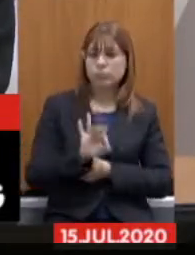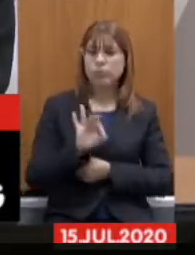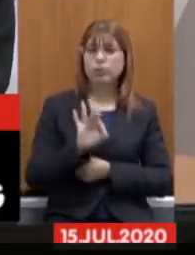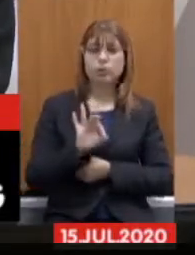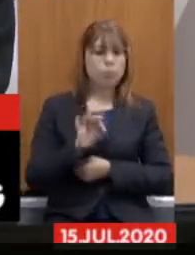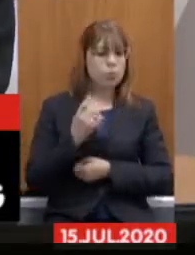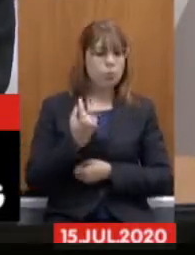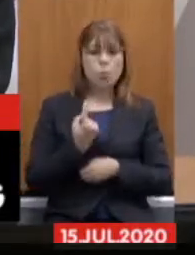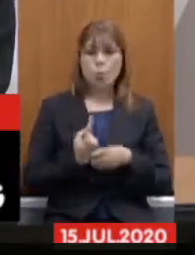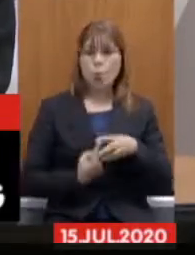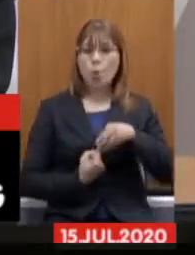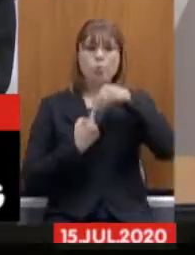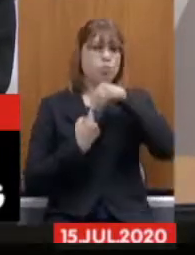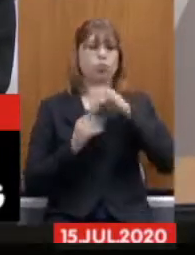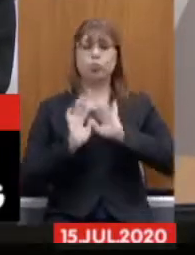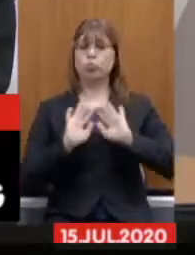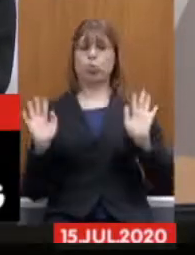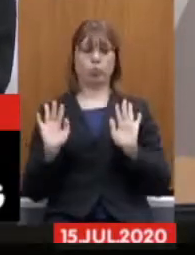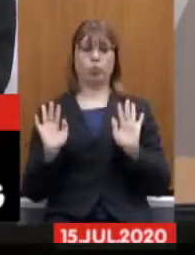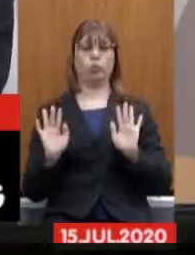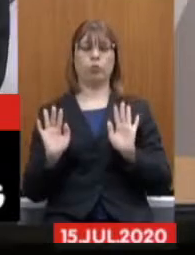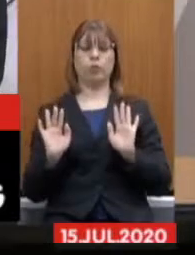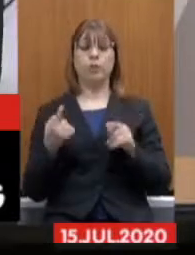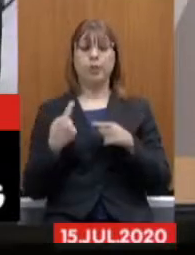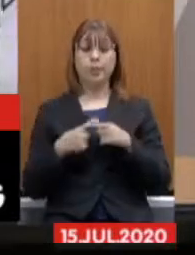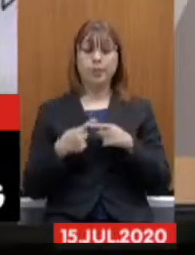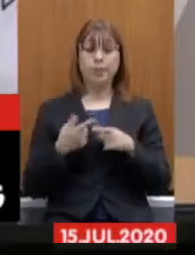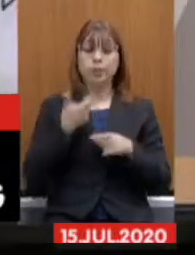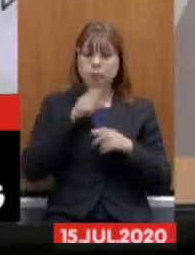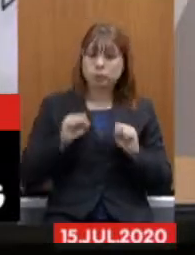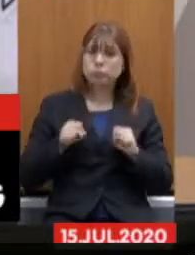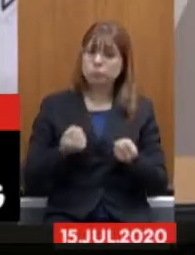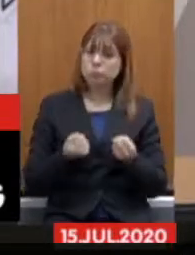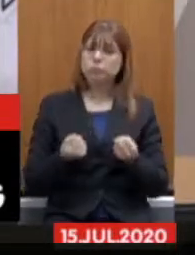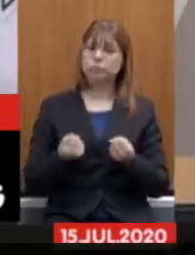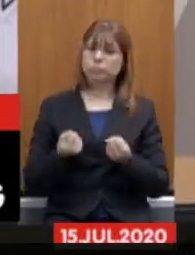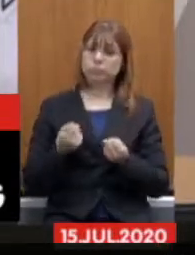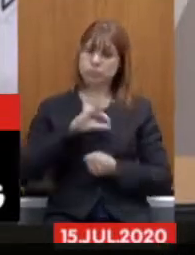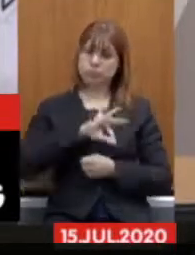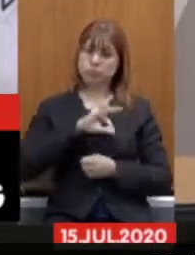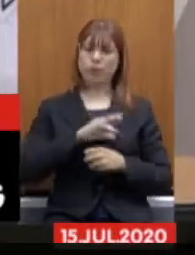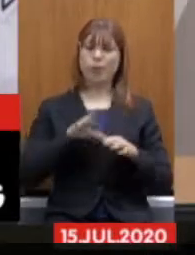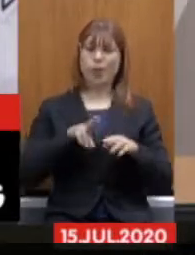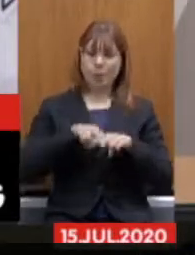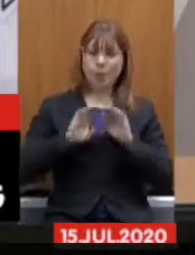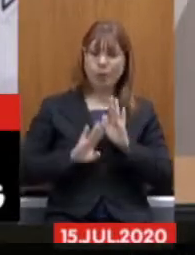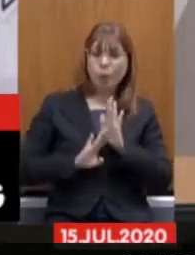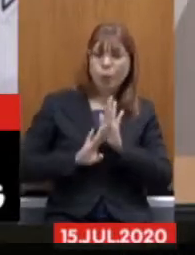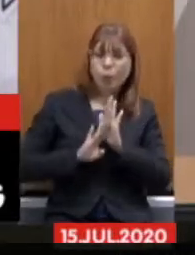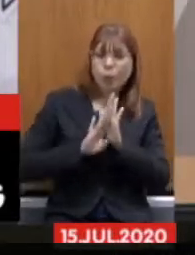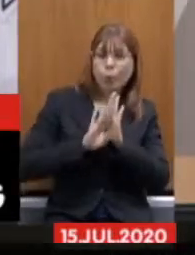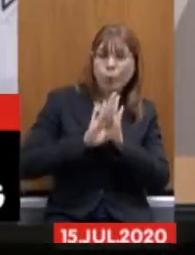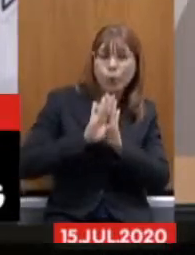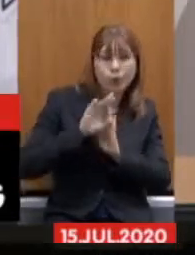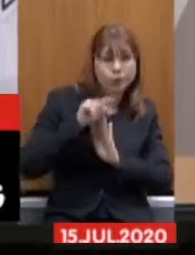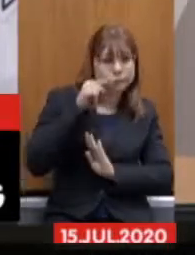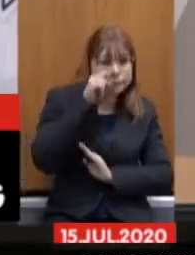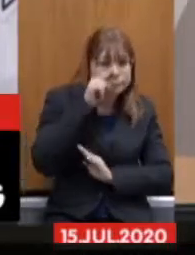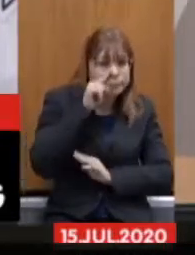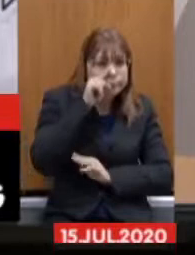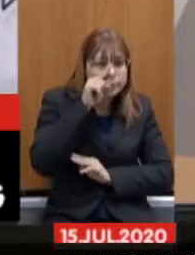porque até para preservar salário por conta dessa questão da progressividade que é uma armadilha